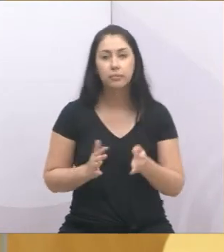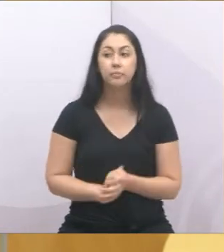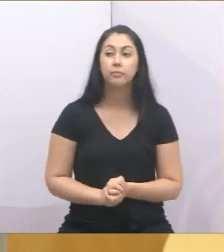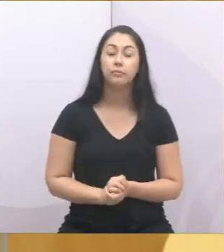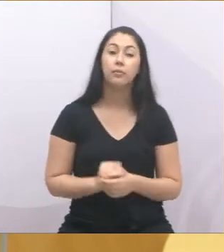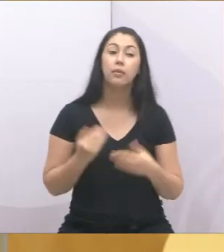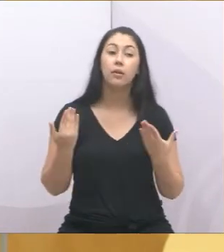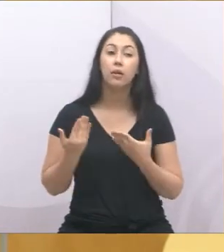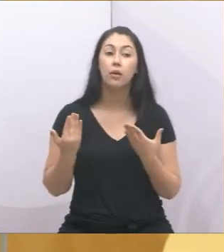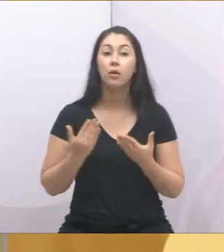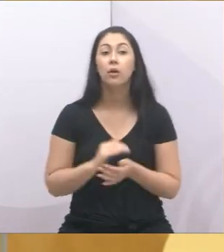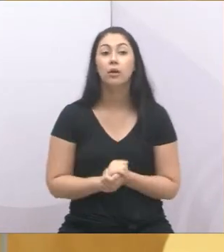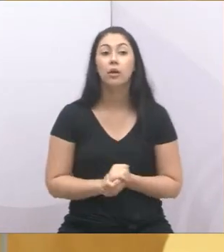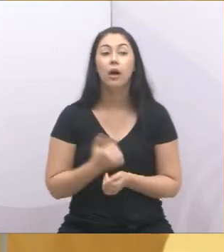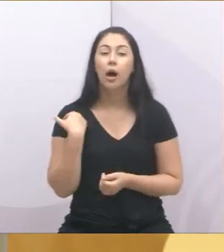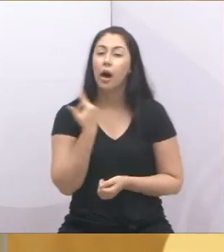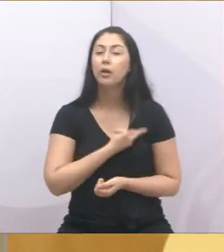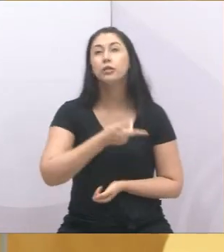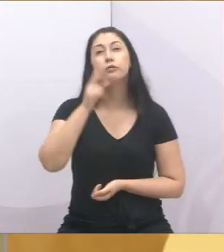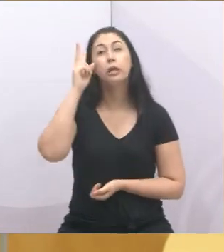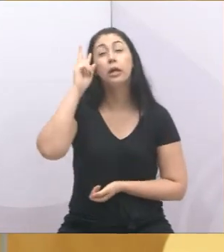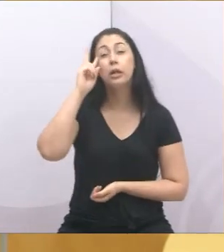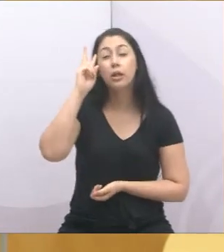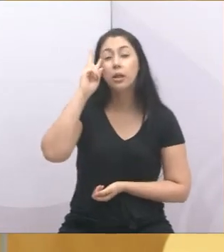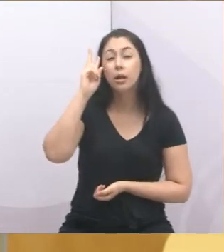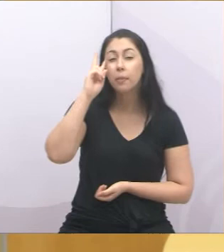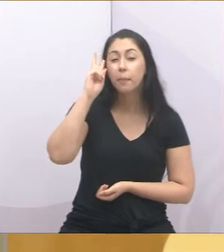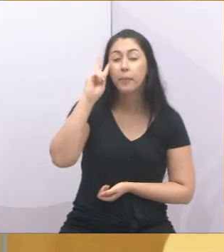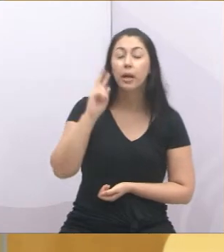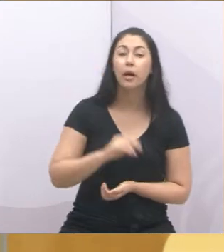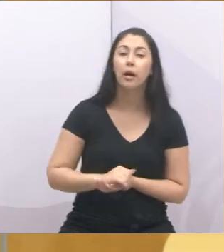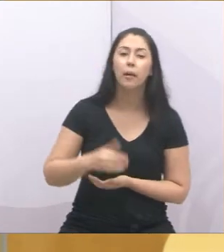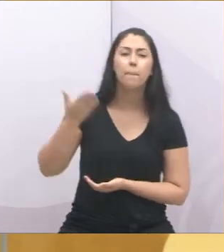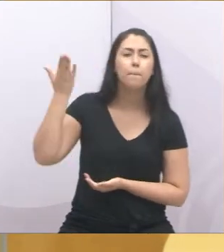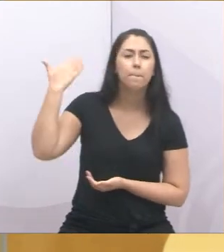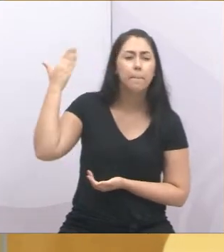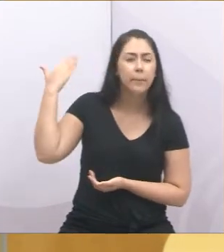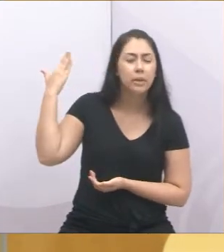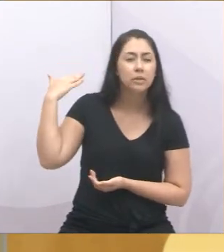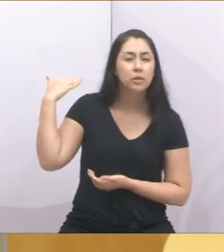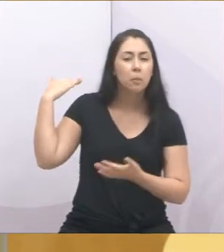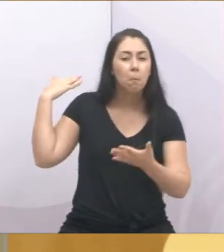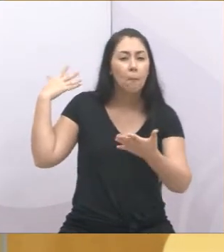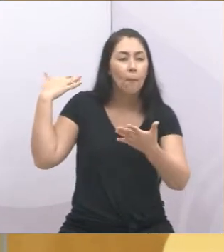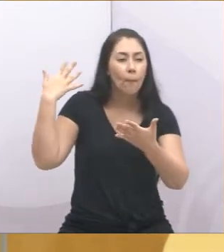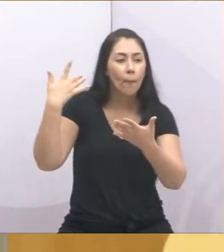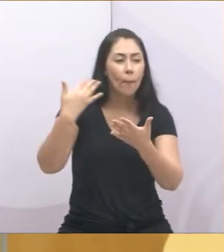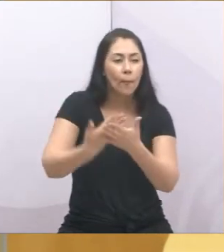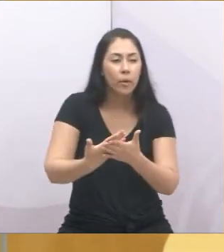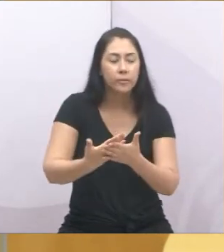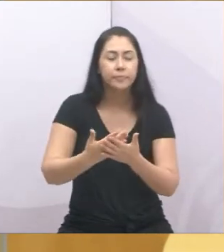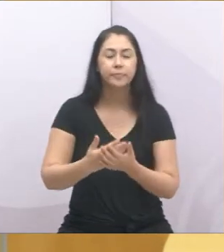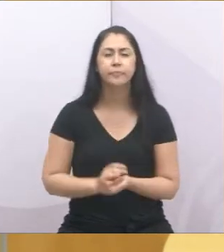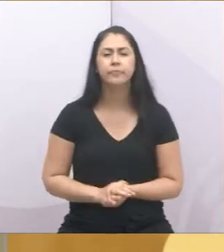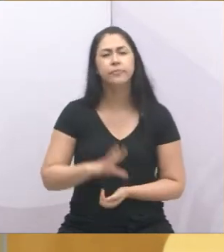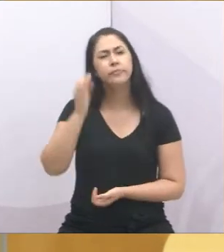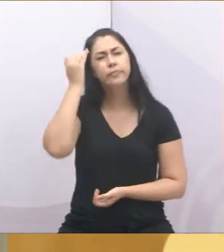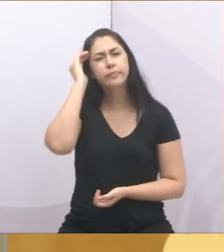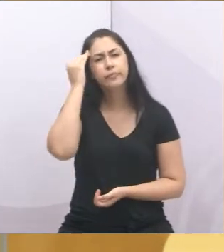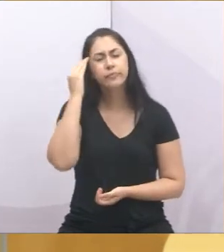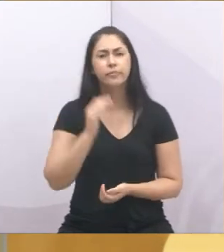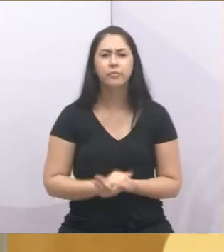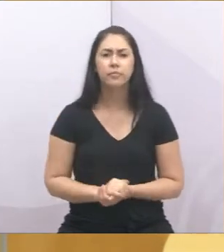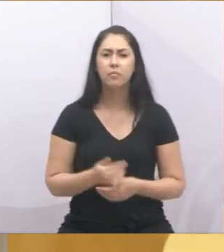Agora vamos fazer essa viagem de volta aos nossos dias, para descobrir qual o papel